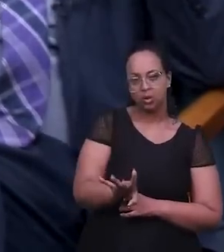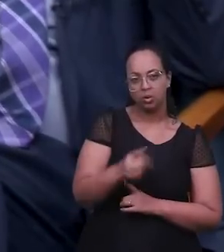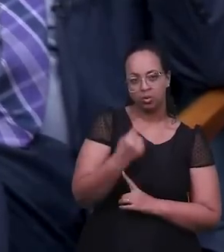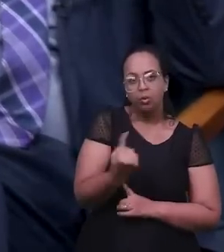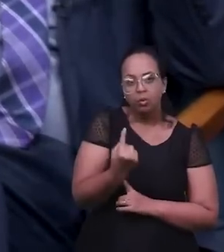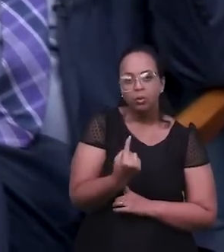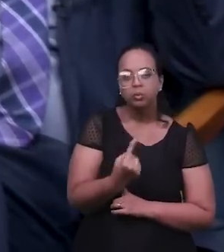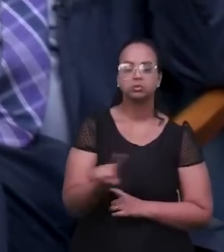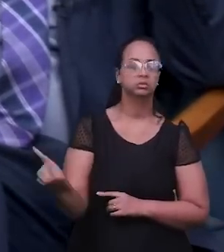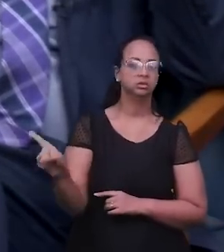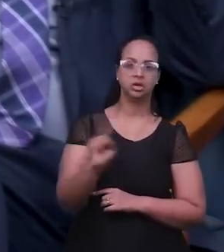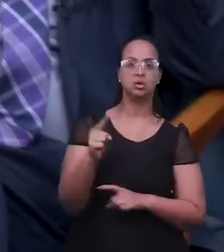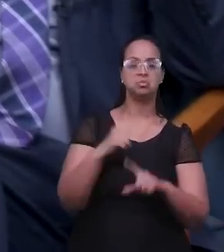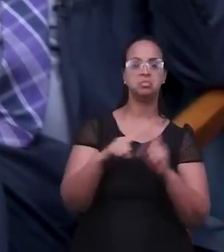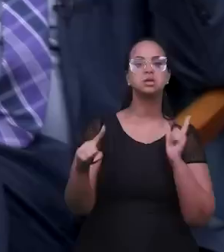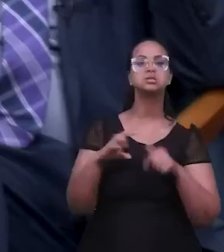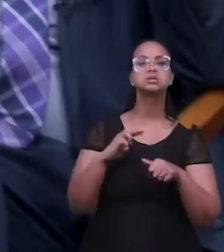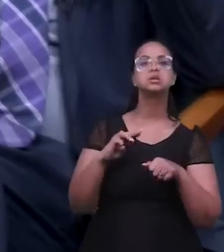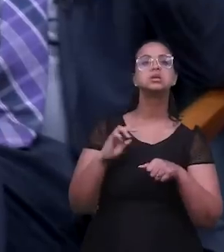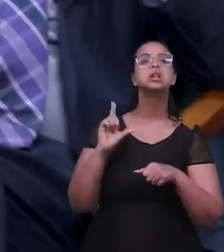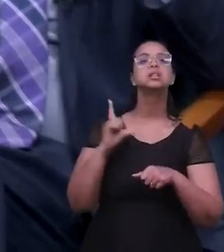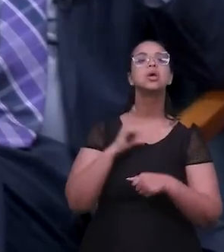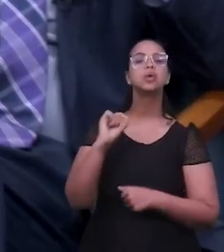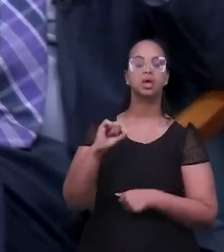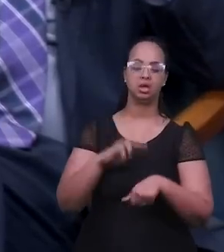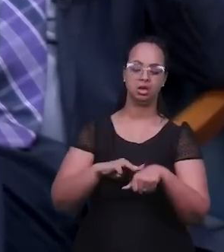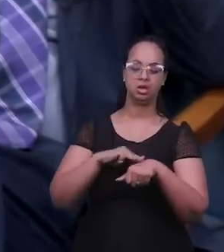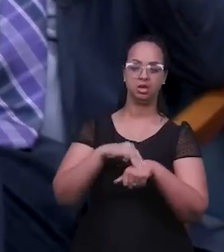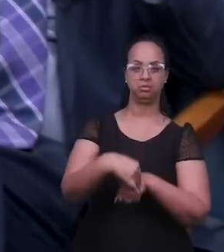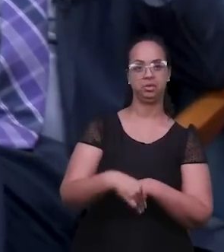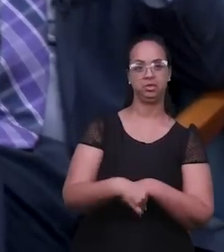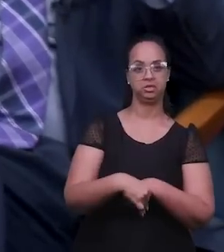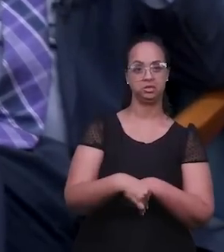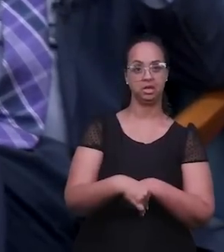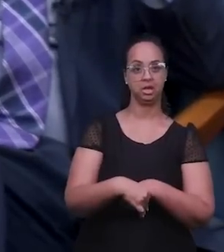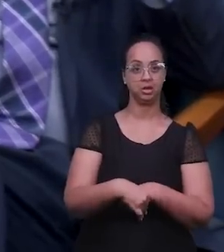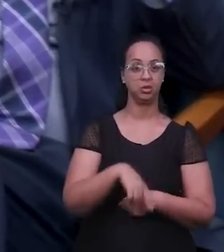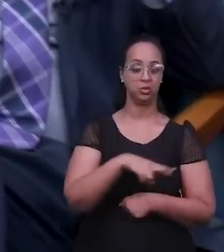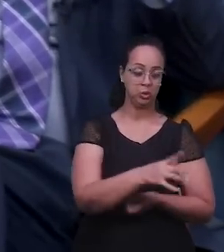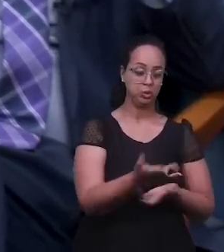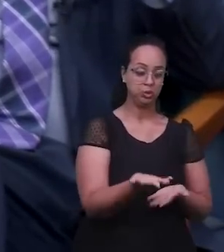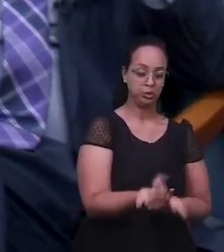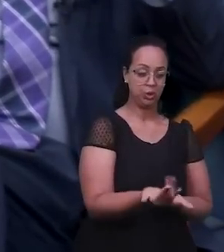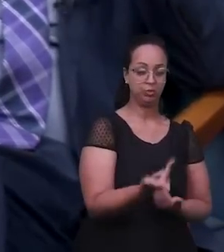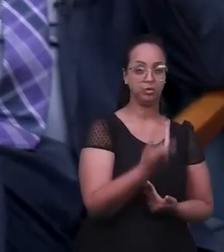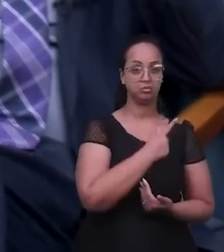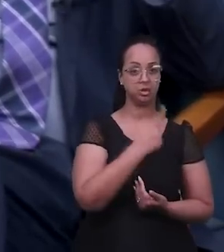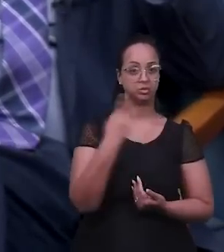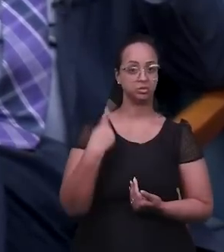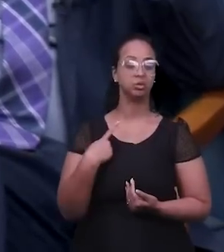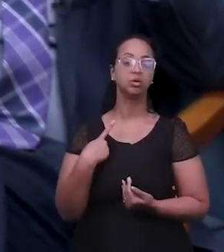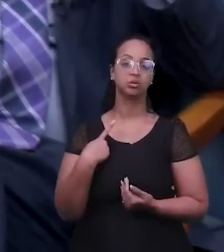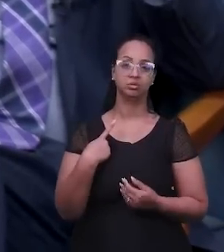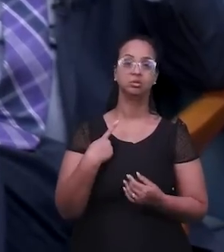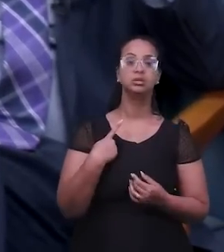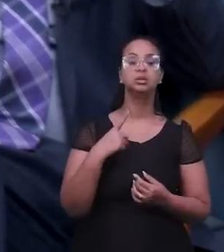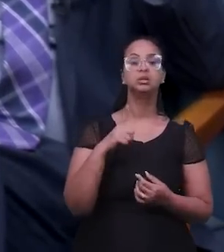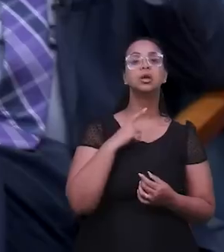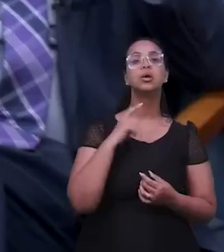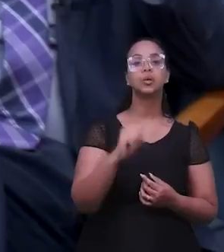dom espiritual. Paulo está se referindo ao ministério que o jovem